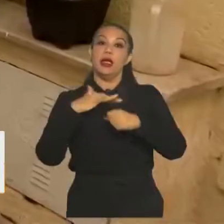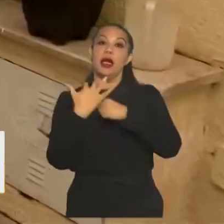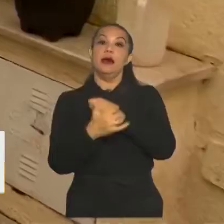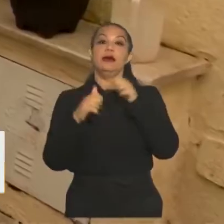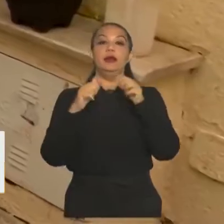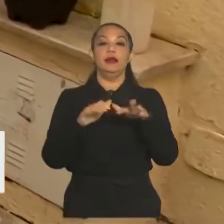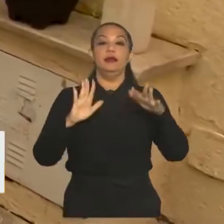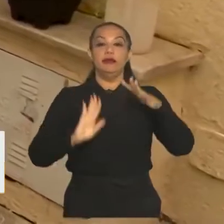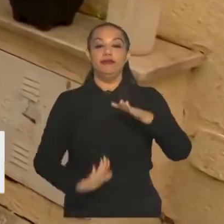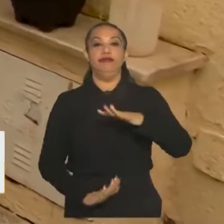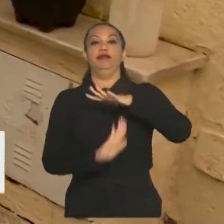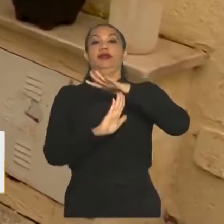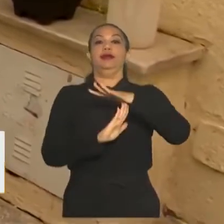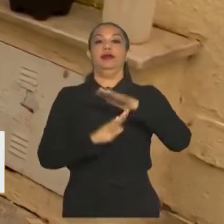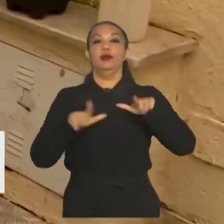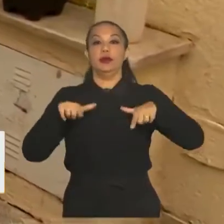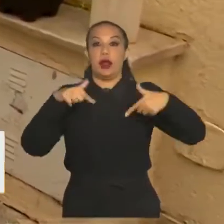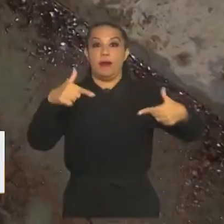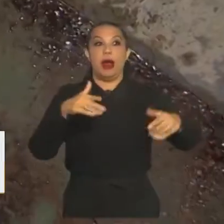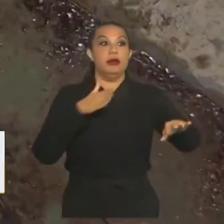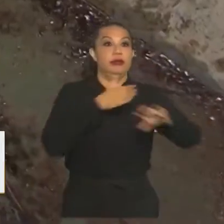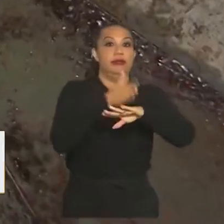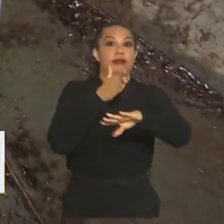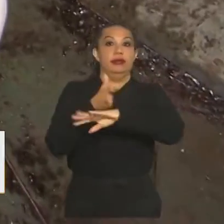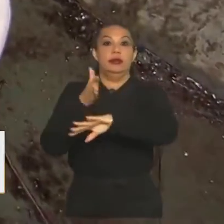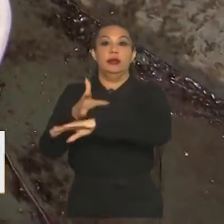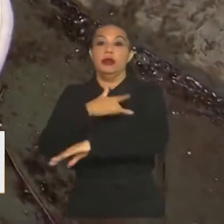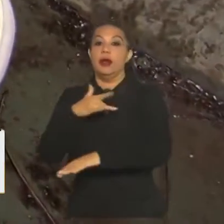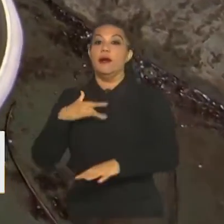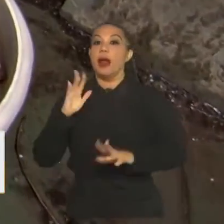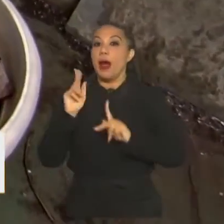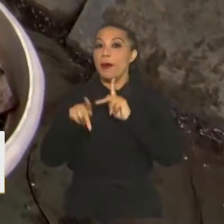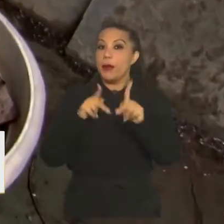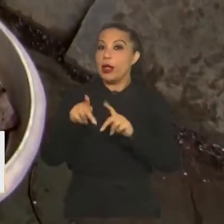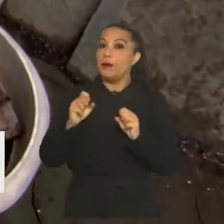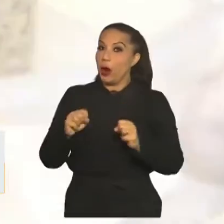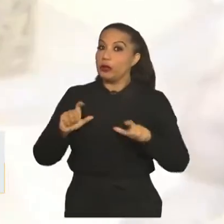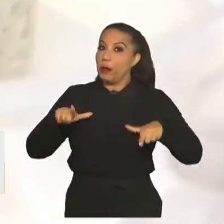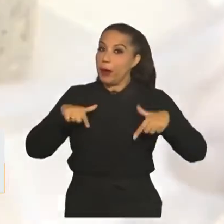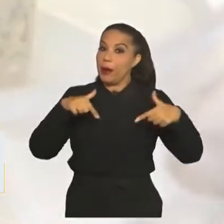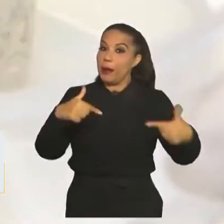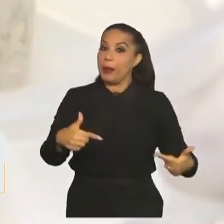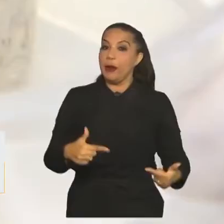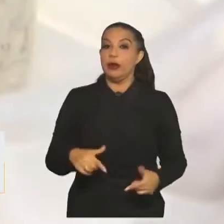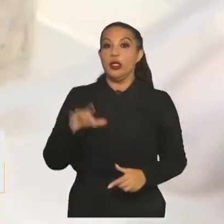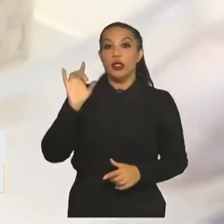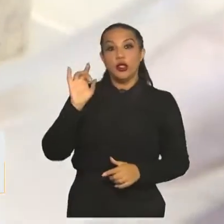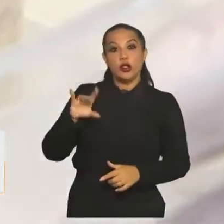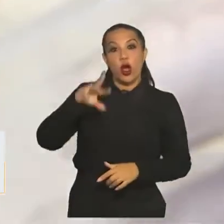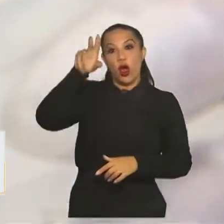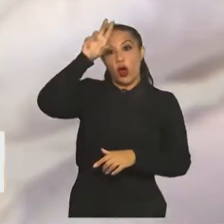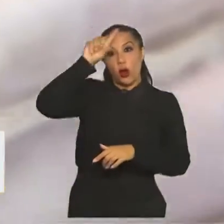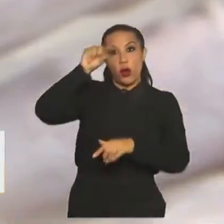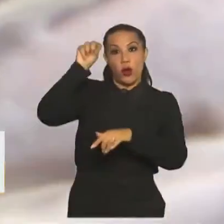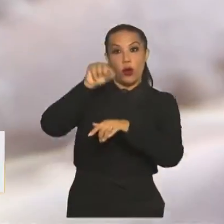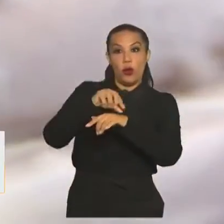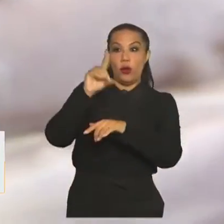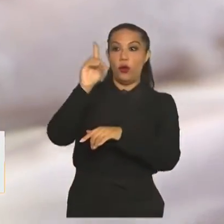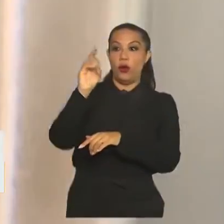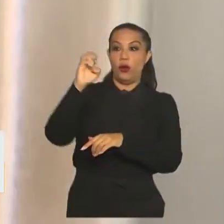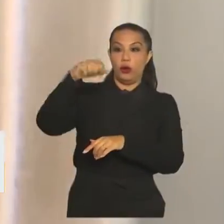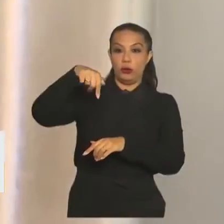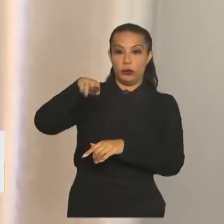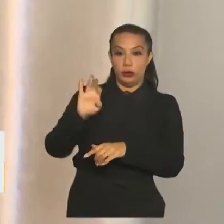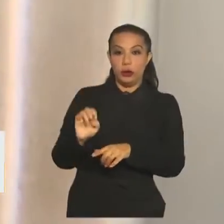restringir o trabalho dos agentes de saúde mas a população pode agir não é só a dengue que o mosquito